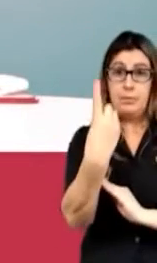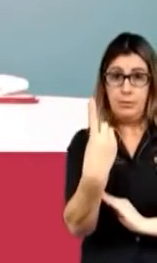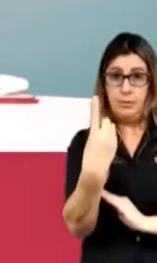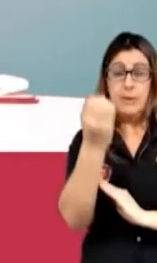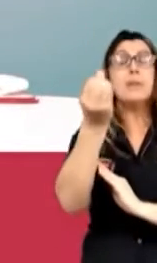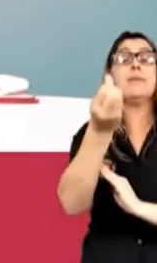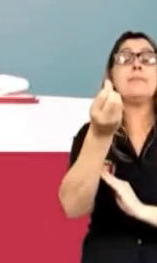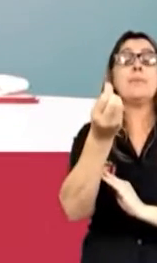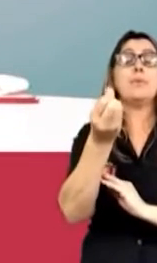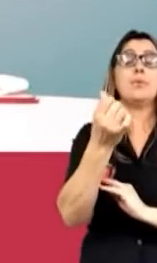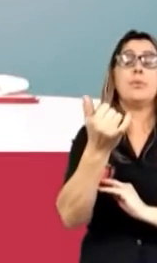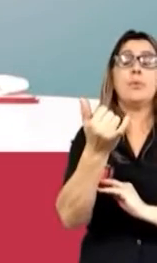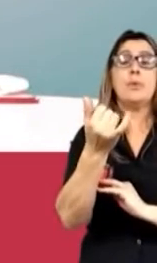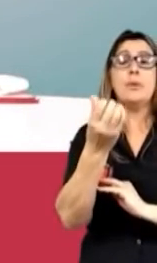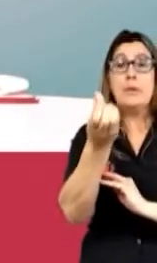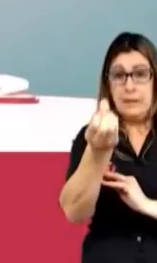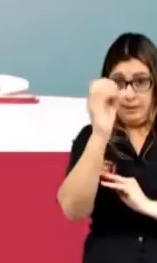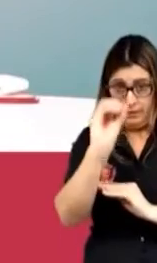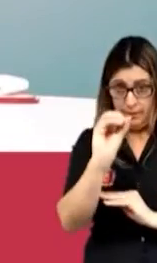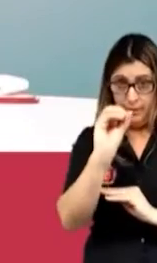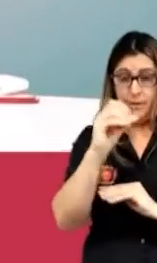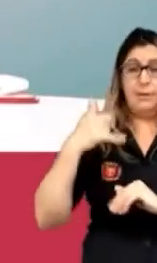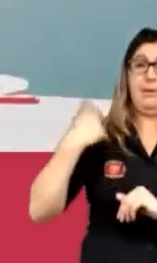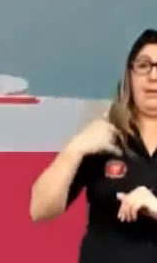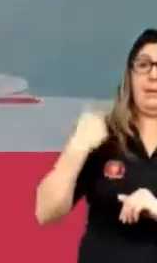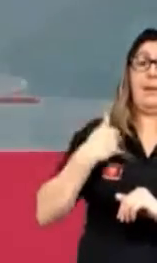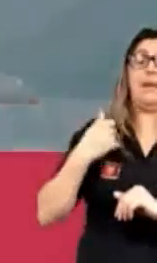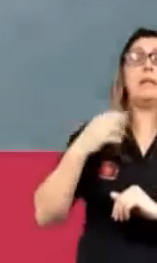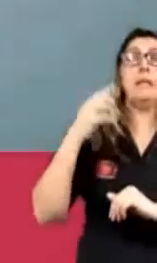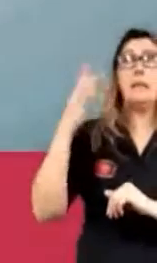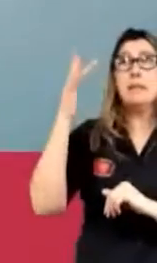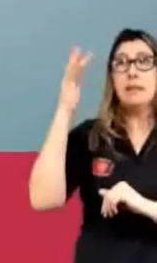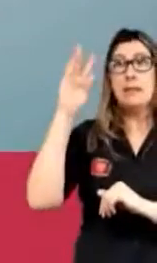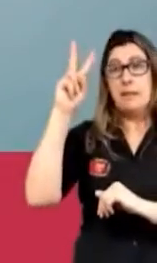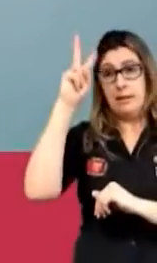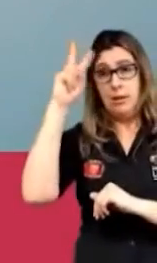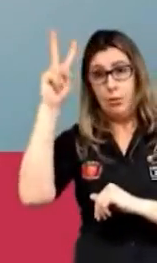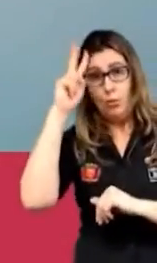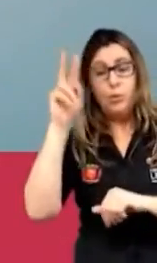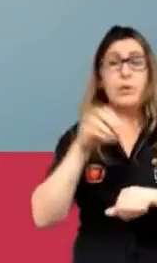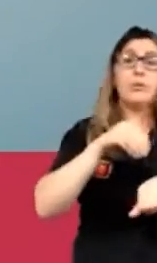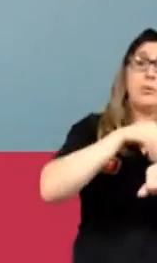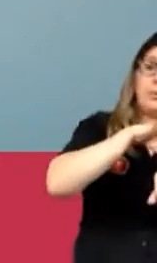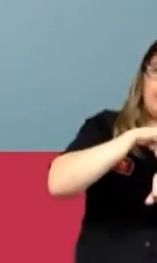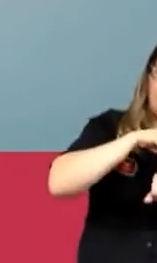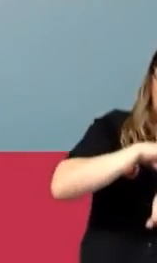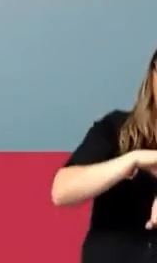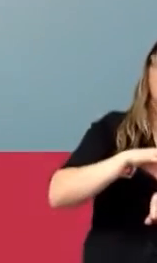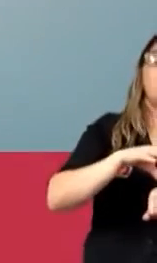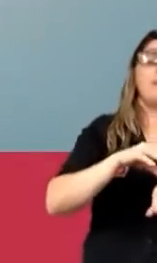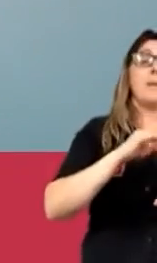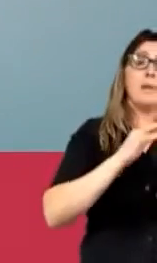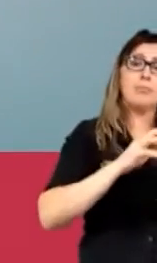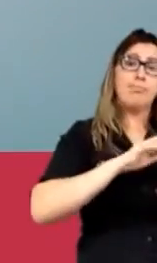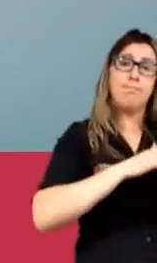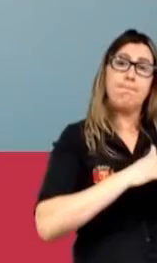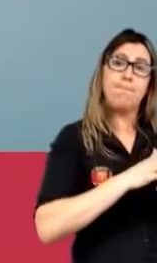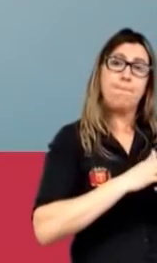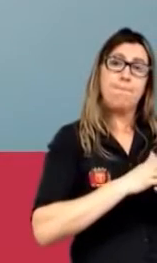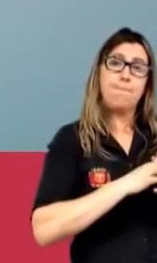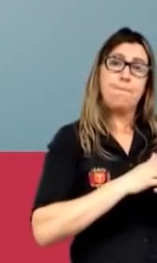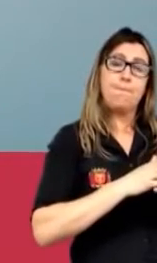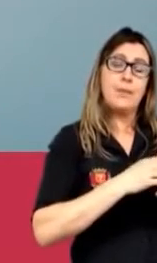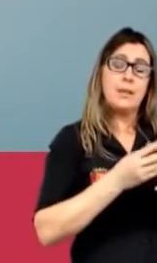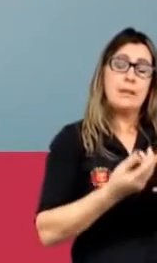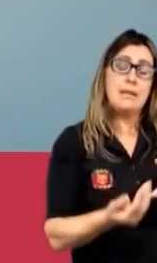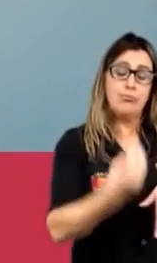anos, provavelmente a partir de segunda a gente vai dar uma orientação para os pacientes crônicos. Nós temos muitos